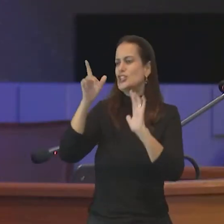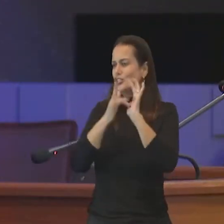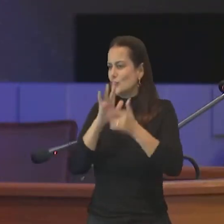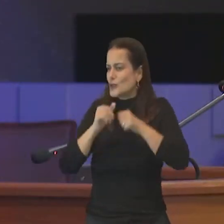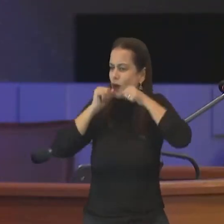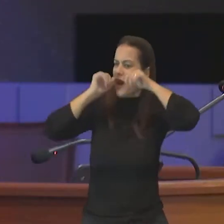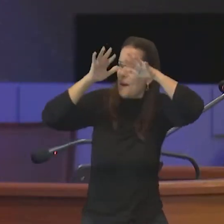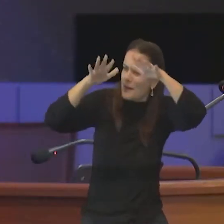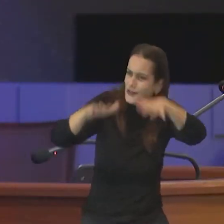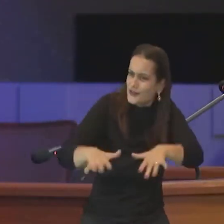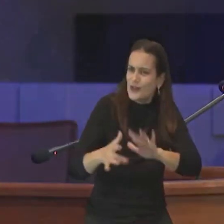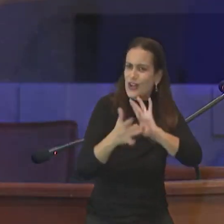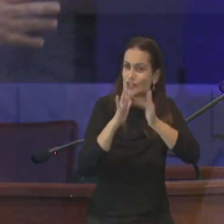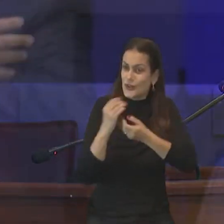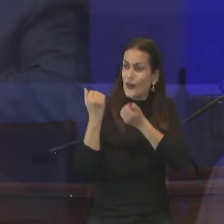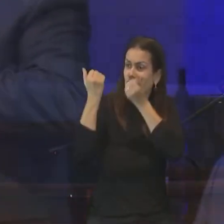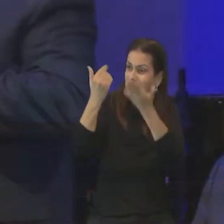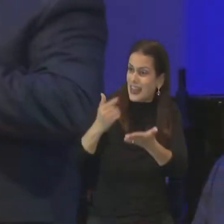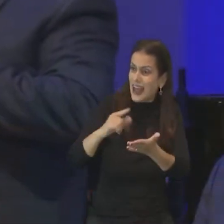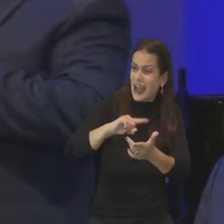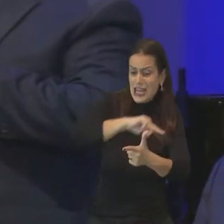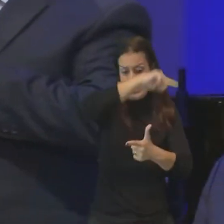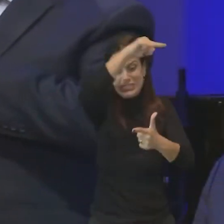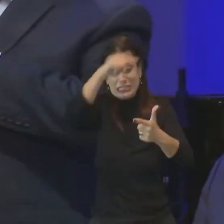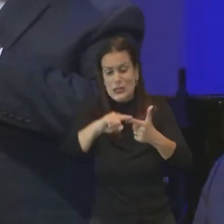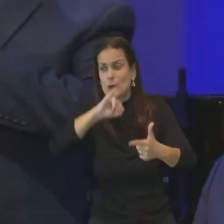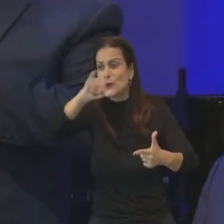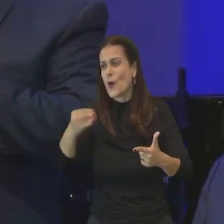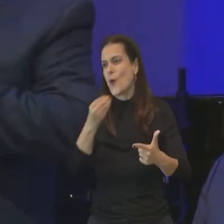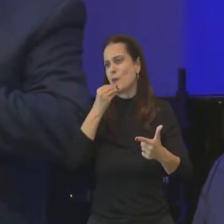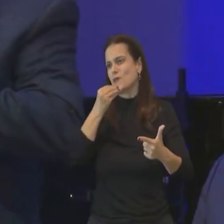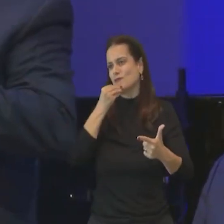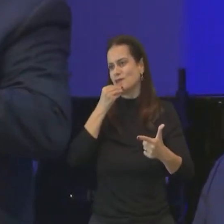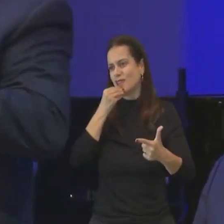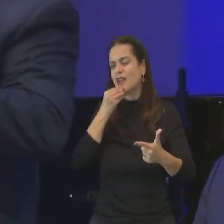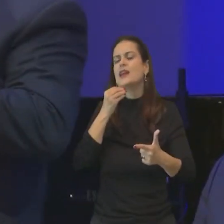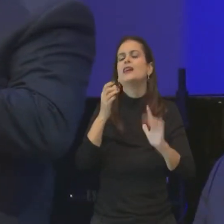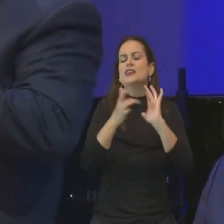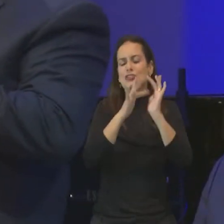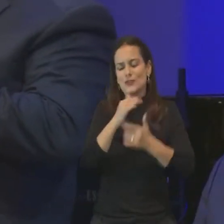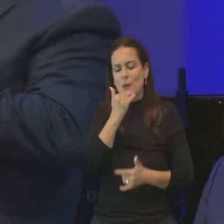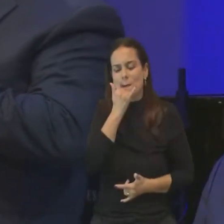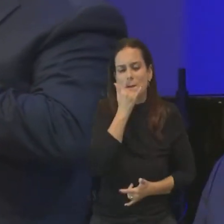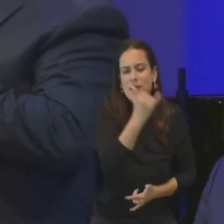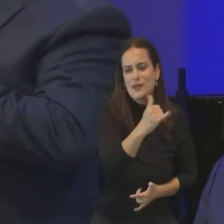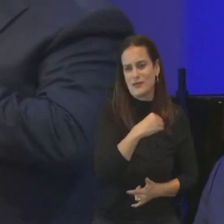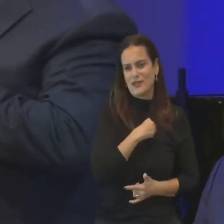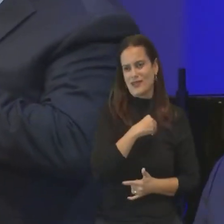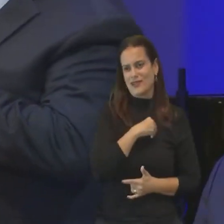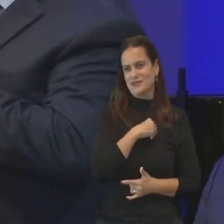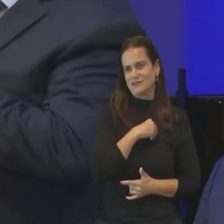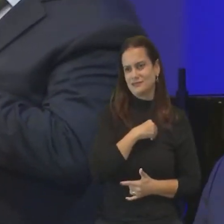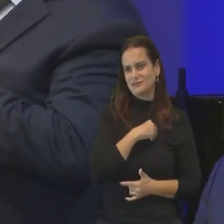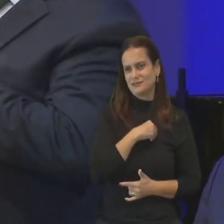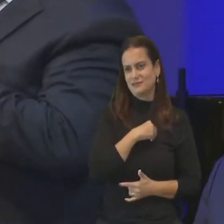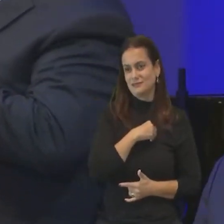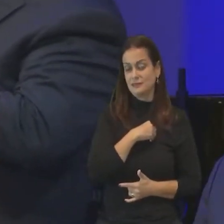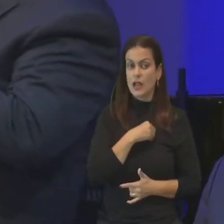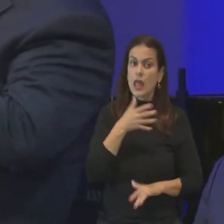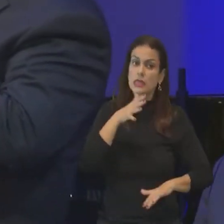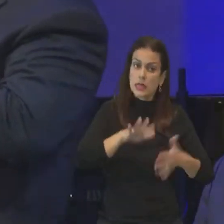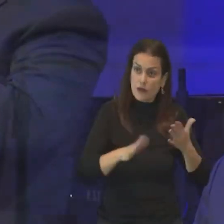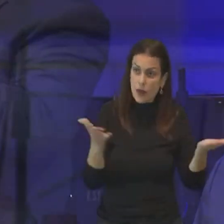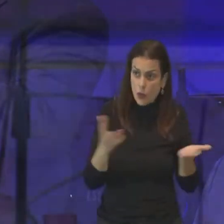abençoa, Jesus dá uma segunda oportunidade, Jesus perdoa o pecado. Quem sabe alguém aqui